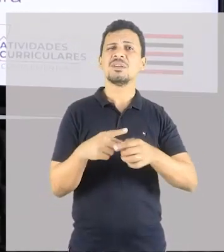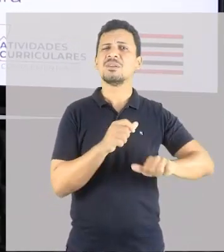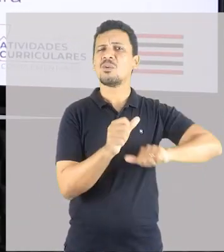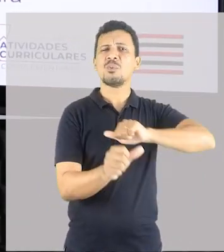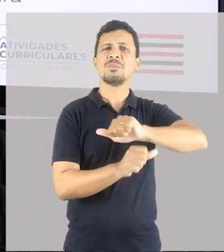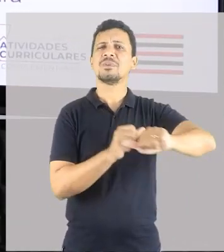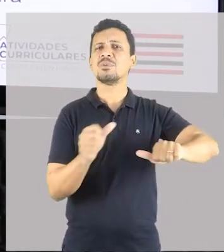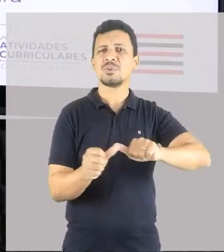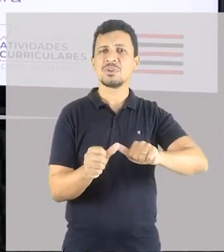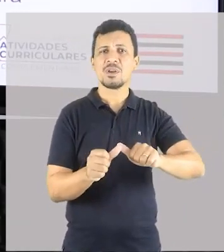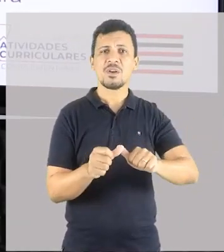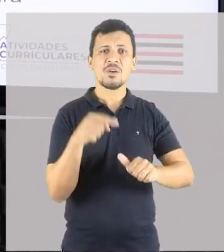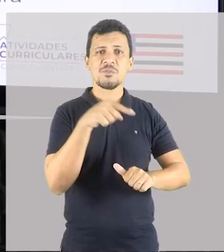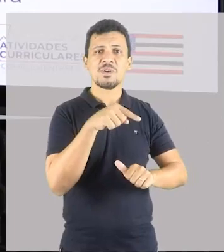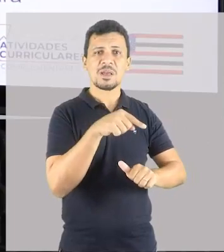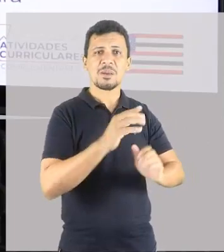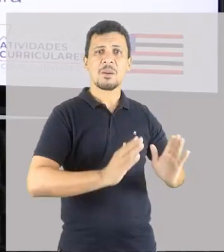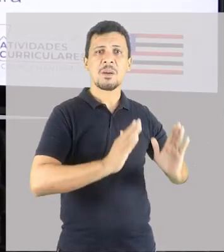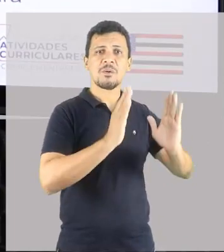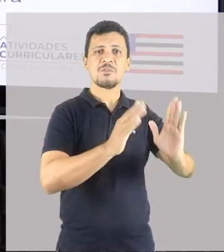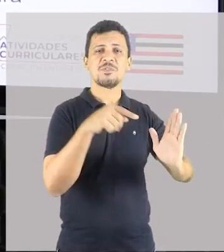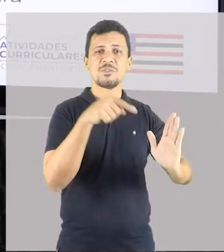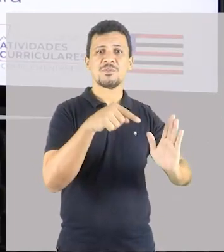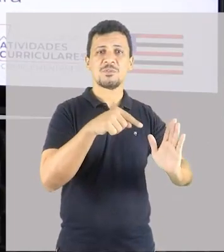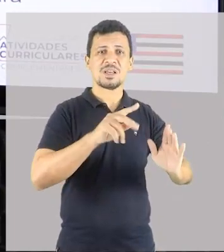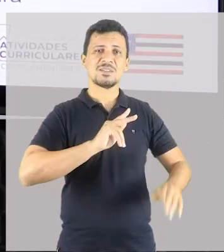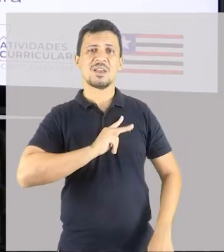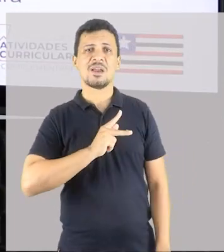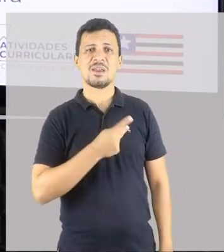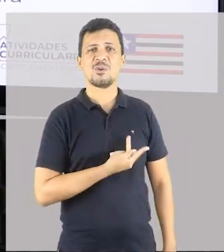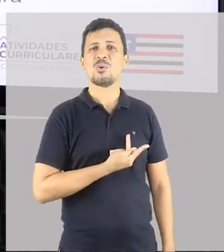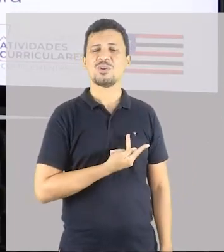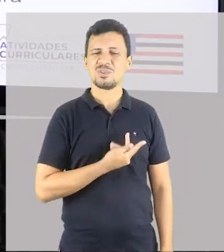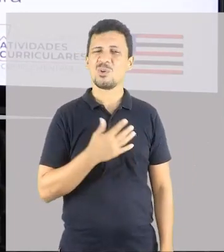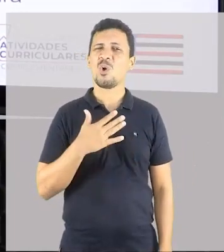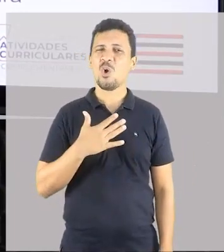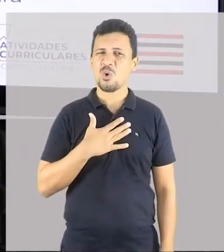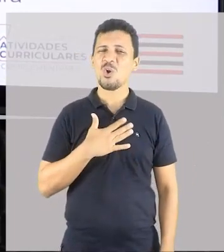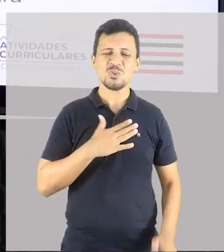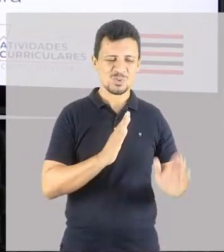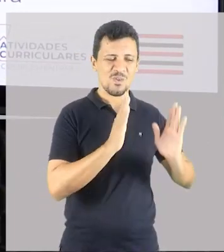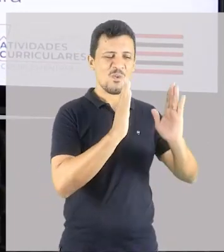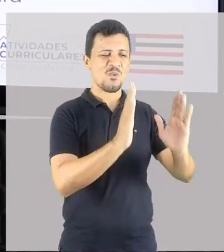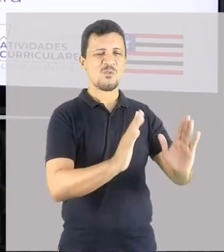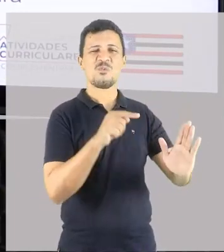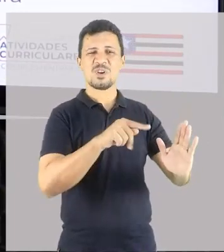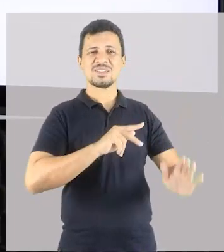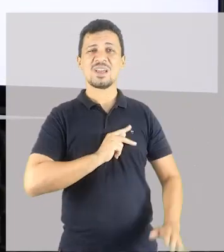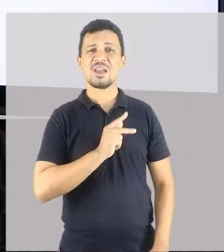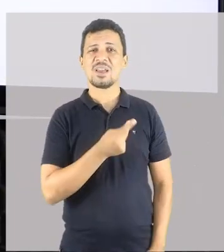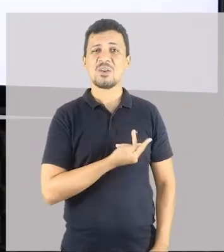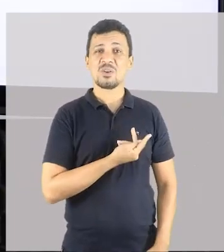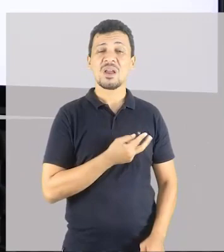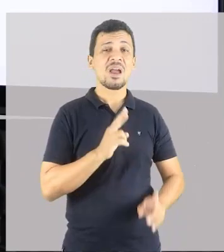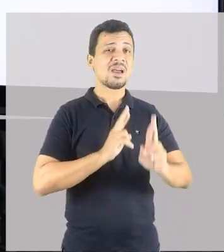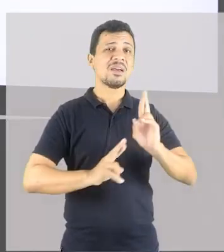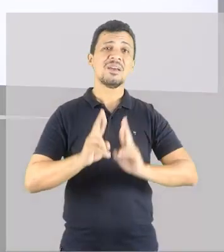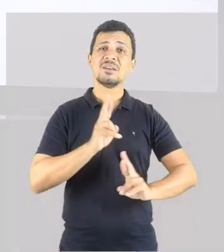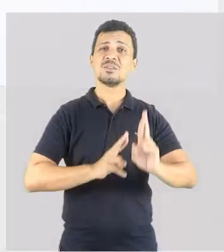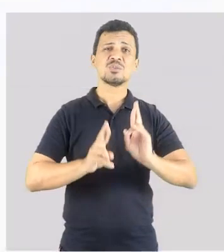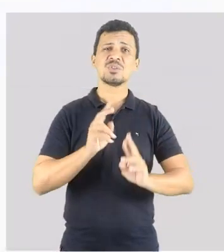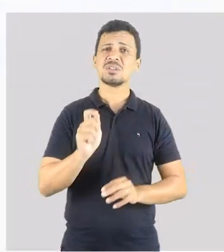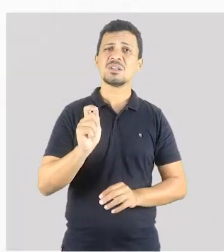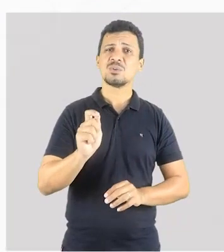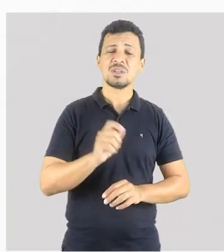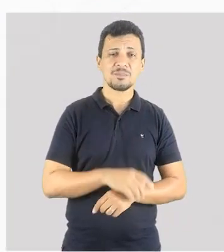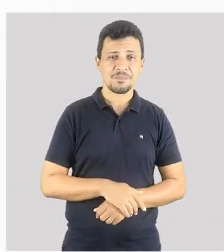nós vamos ter essa fase heróica. Eu gosto dessa expressão, né? Fase heróica. Por quê? Porque está relacionada exatamente com